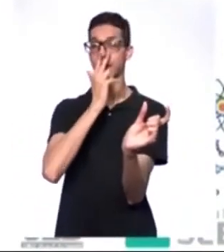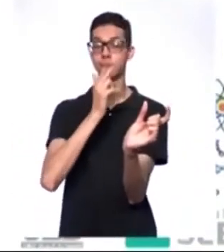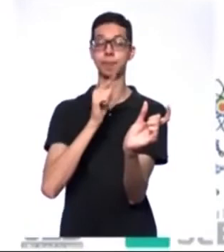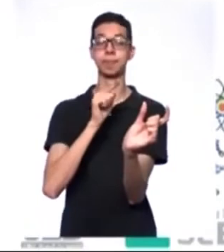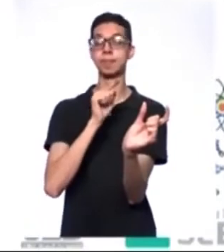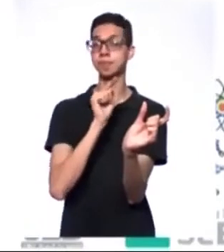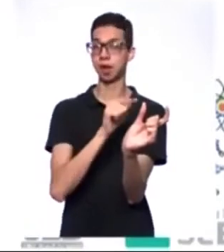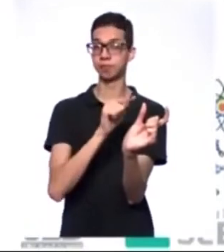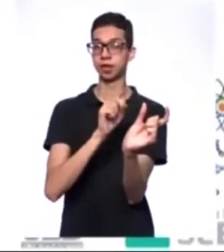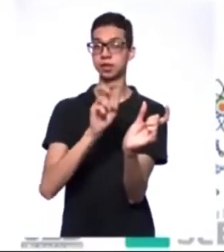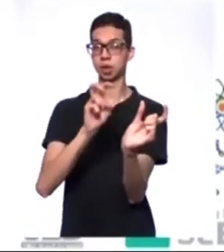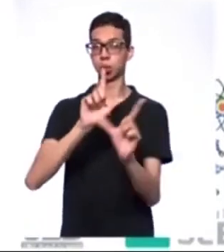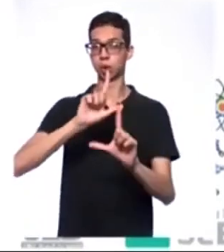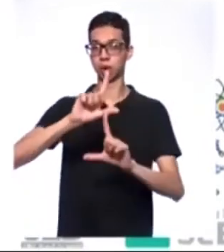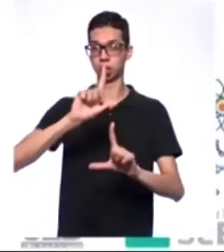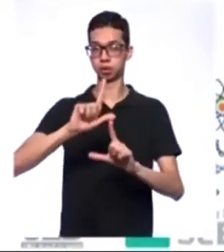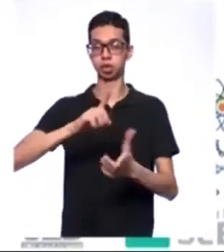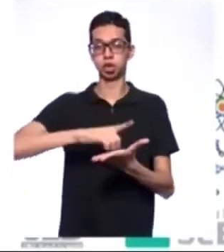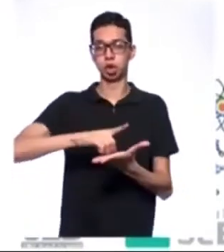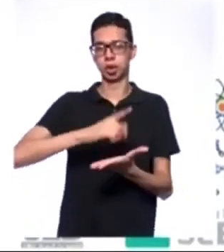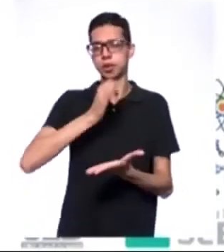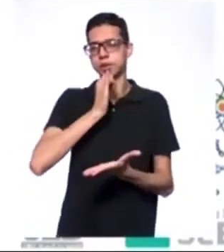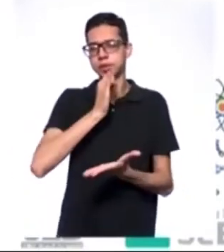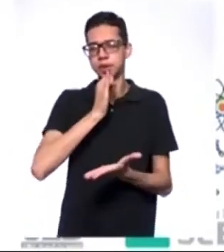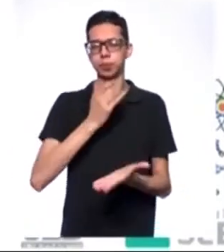de 5 letras em um dicionário